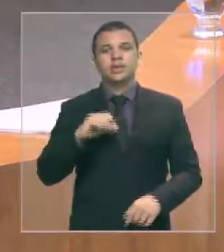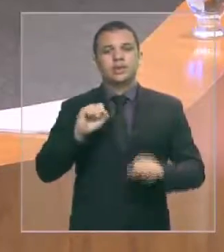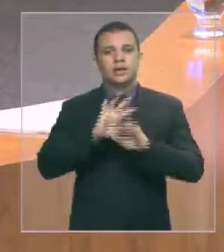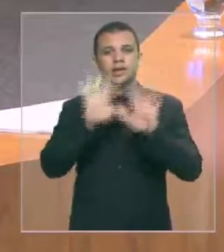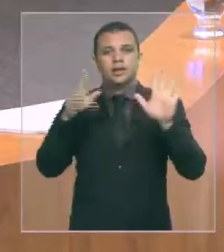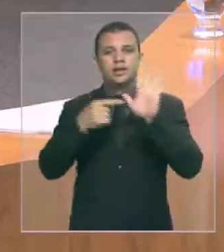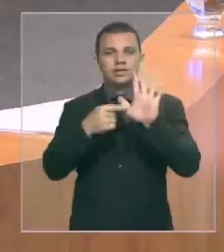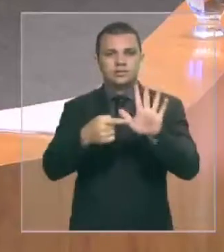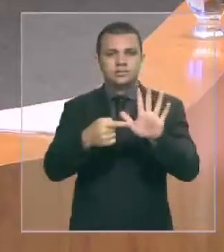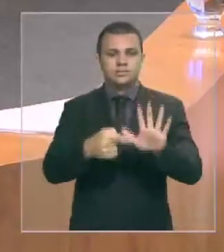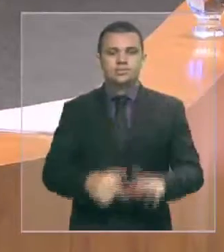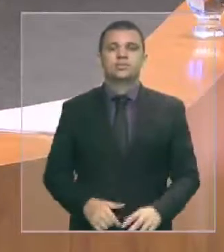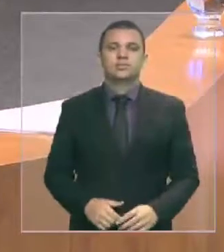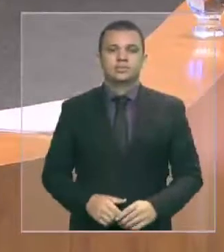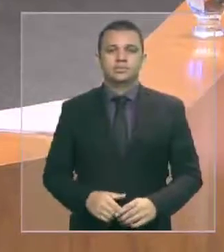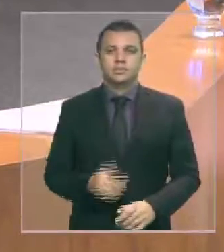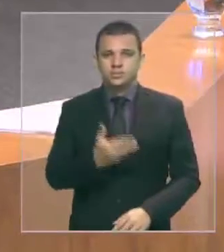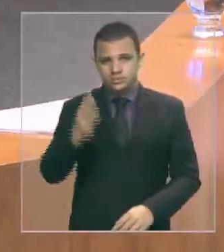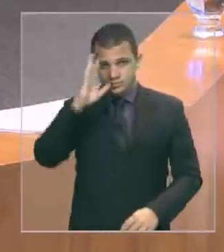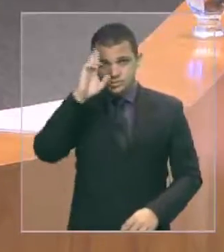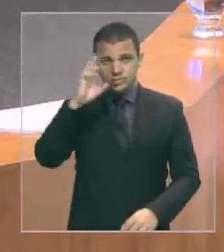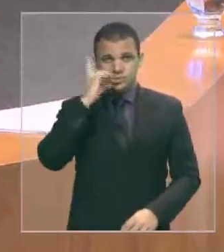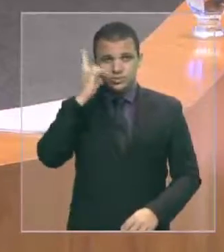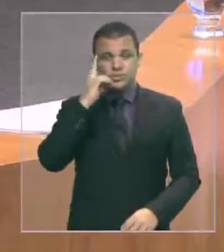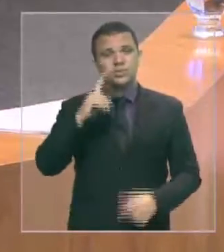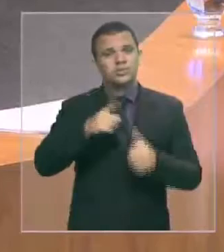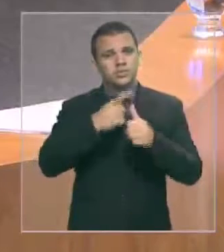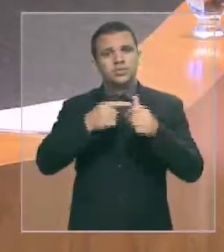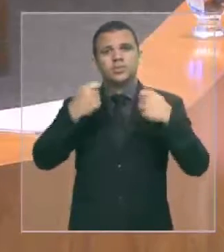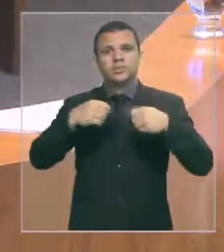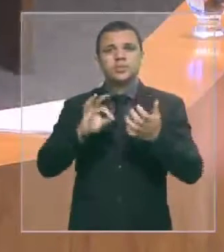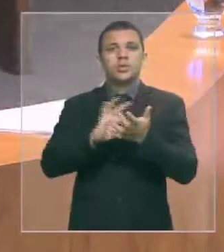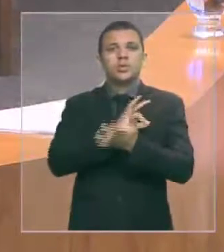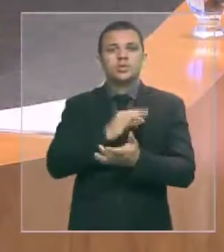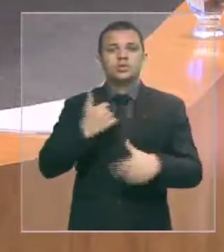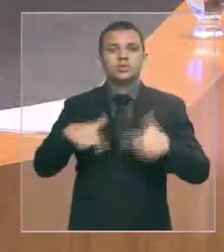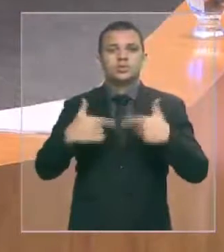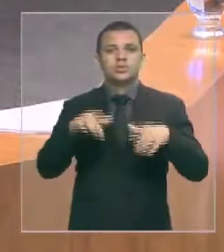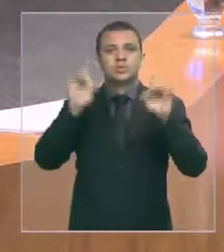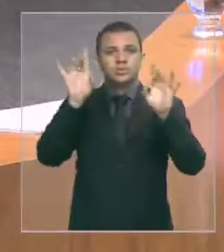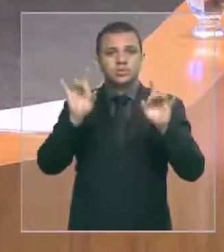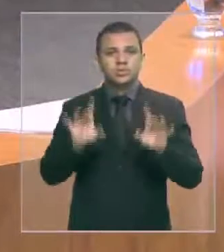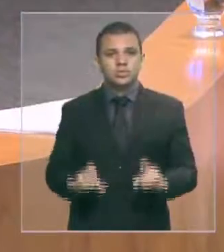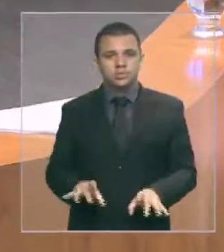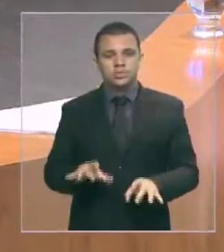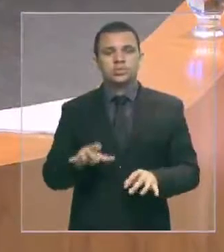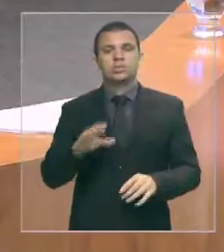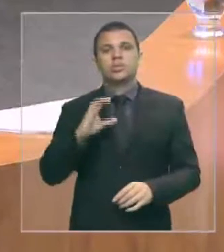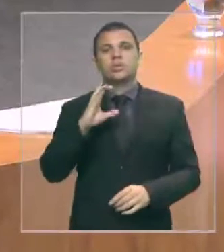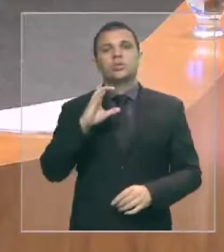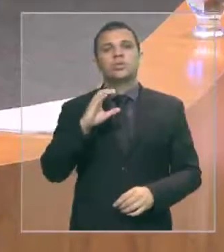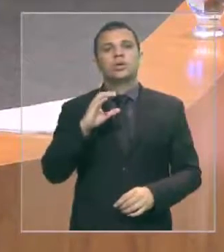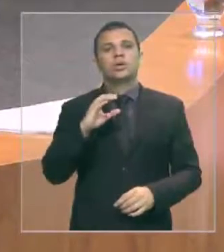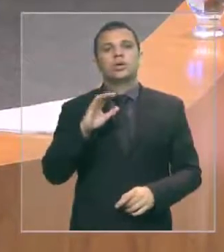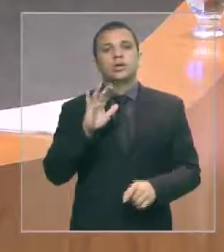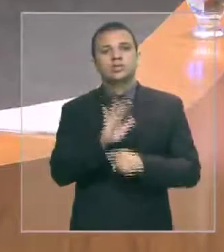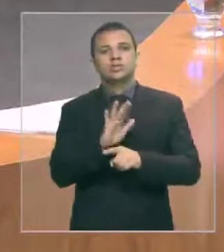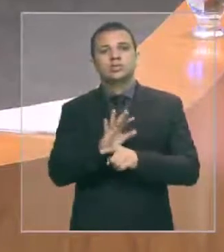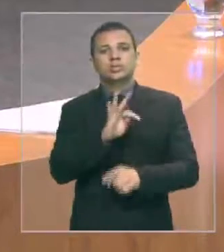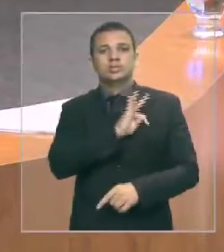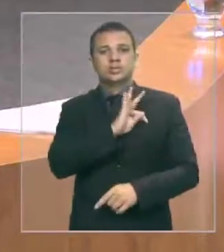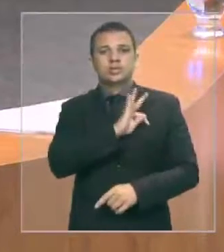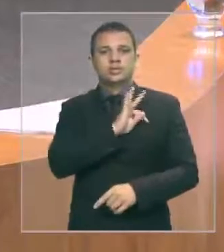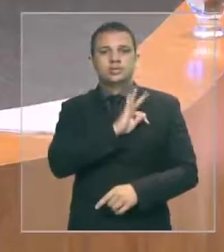deputados. Primeiro, contratação de serviços especializados de consultoria técnica para